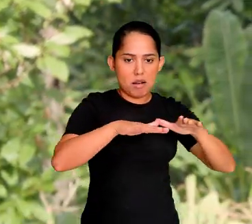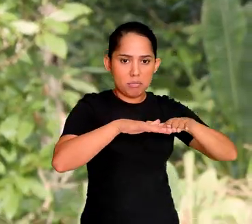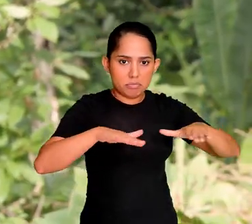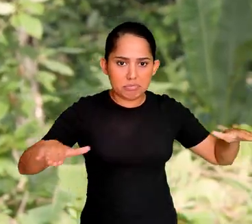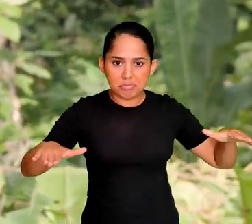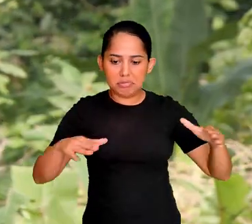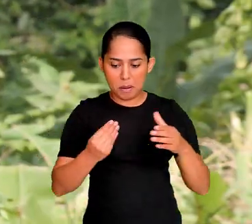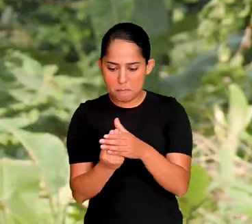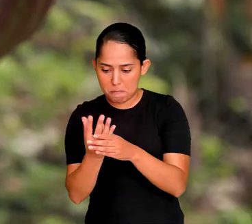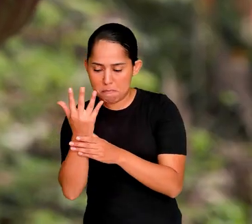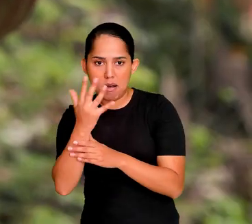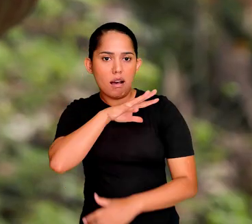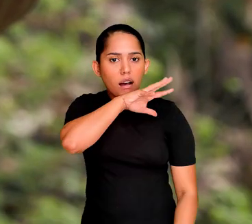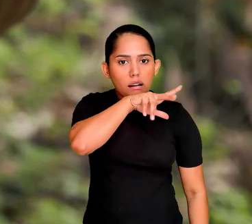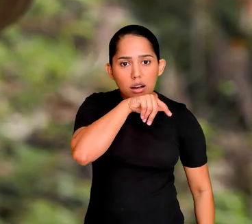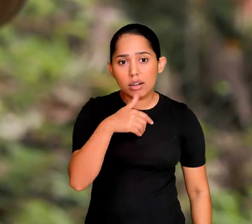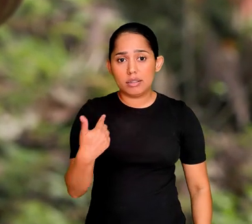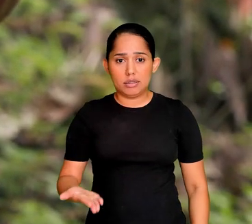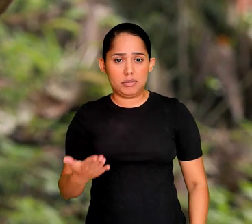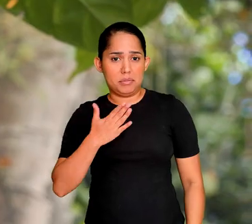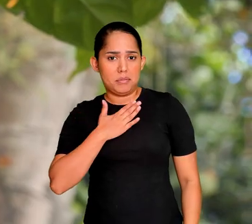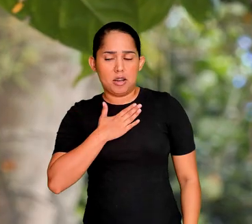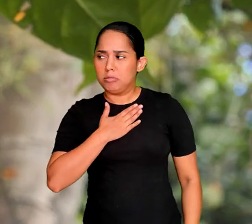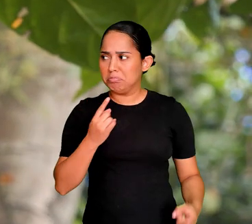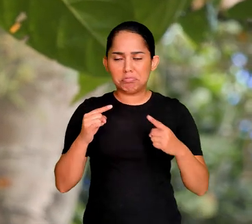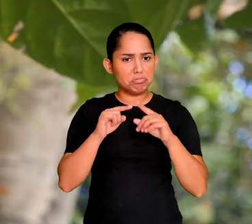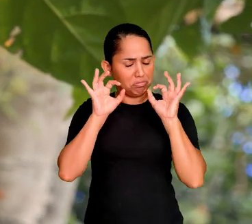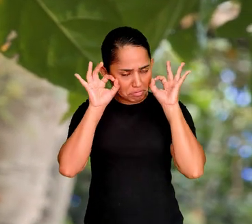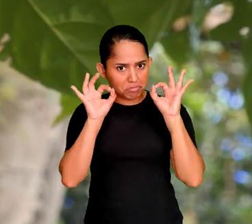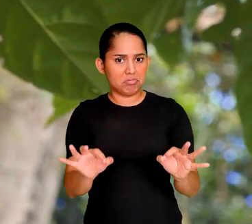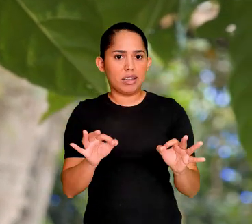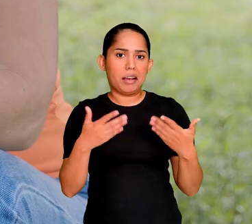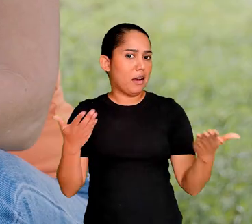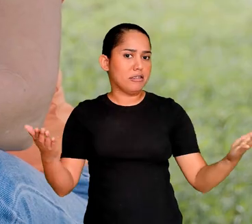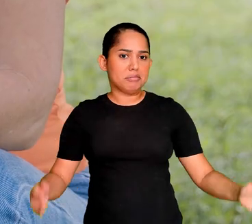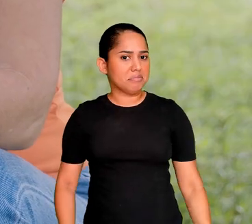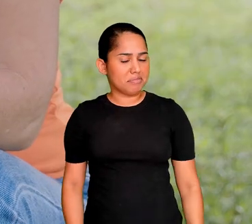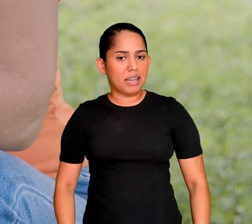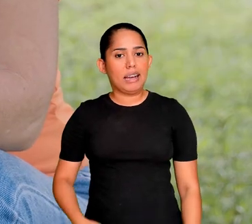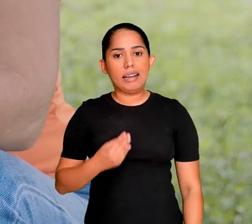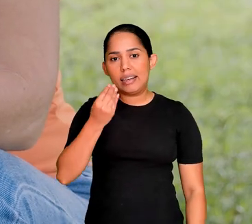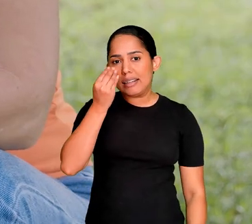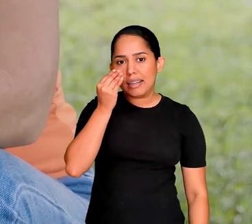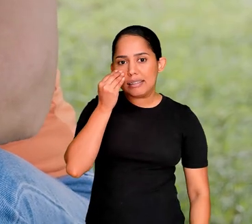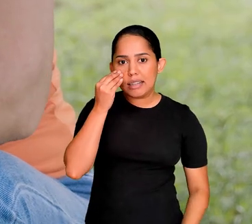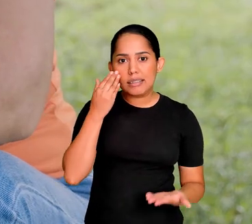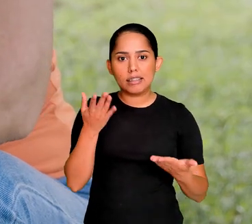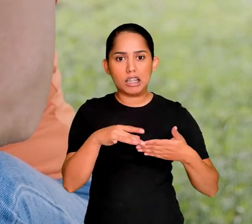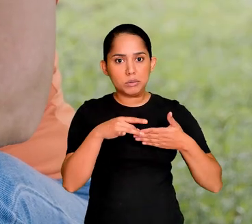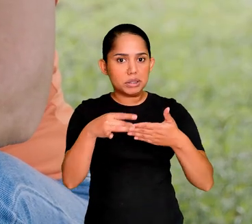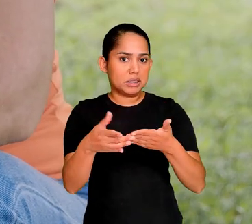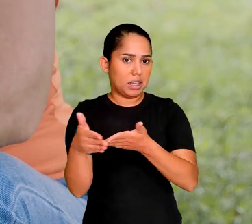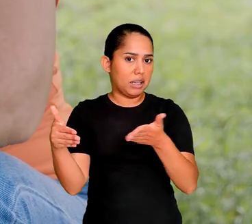planta, bicho. Então, para mim, fez um sentido enorme e estamos aí, esse tempo, tentando